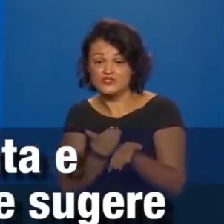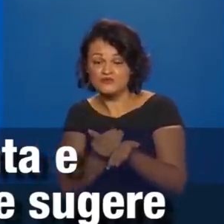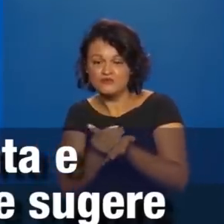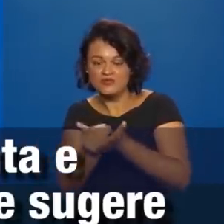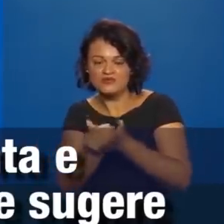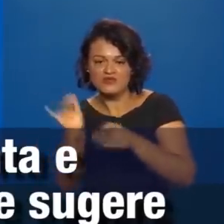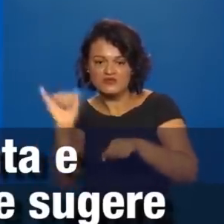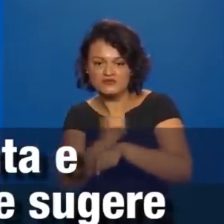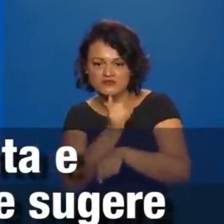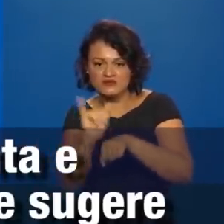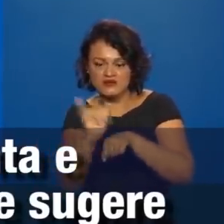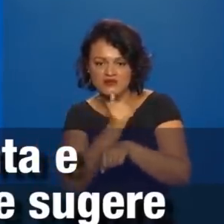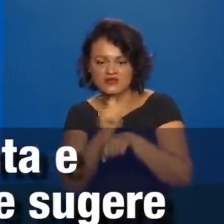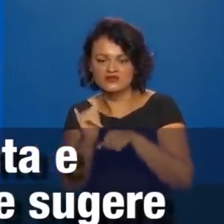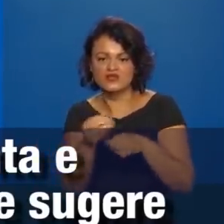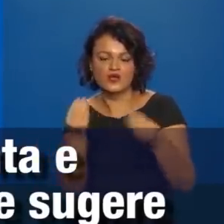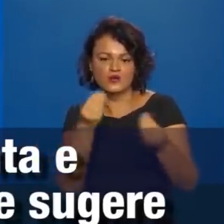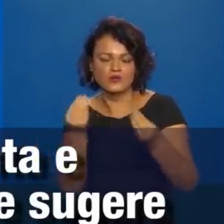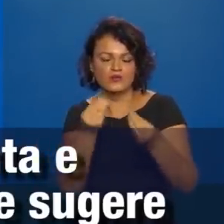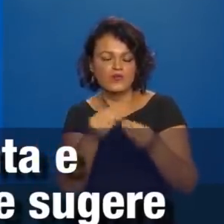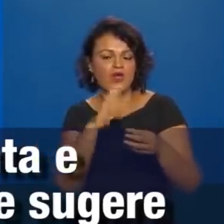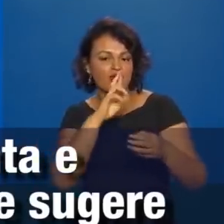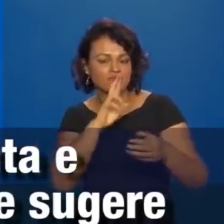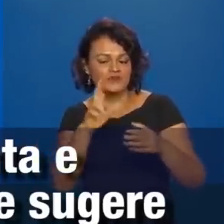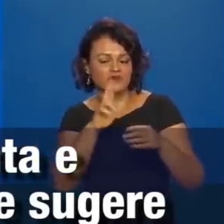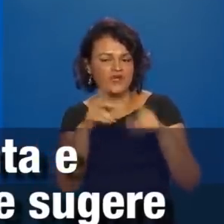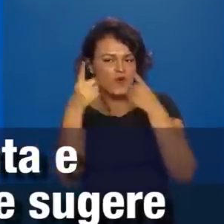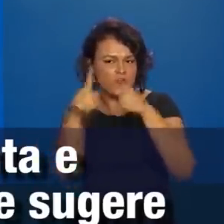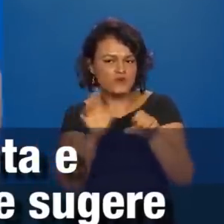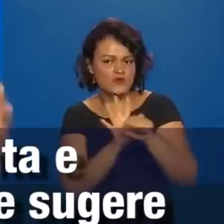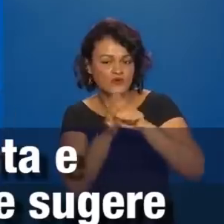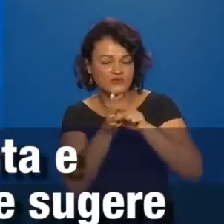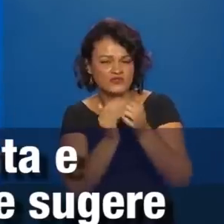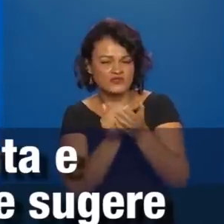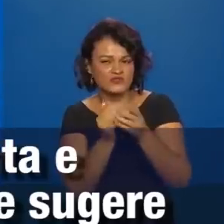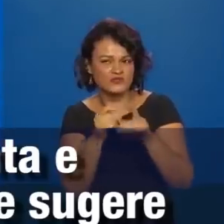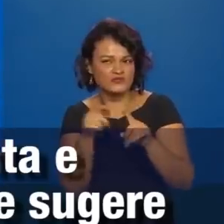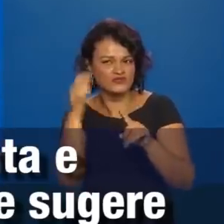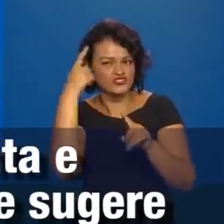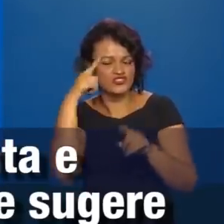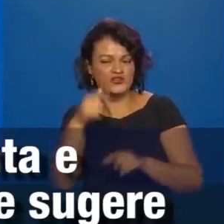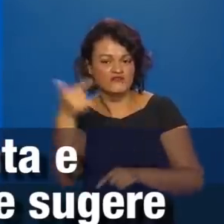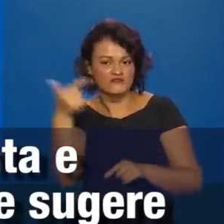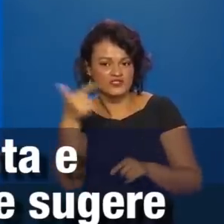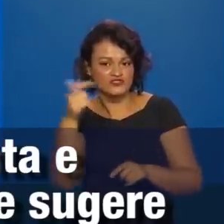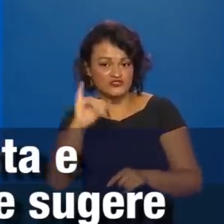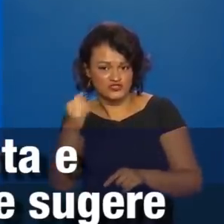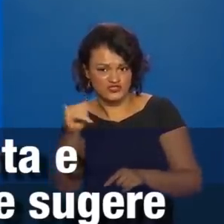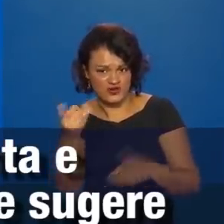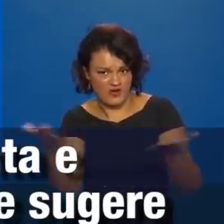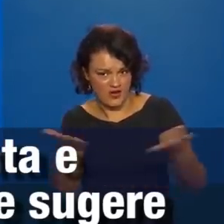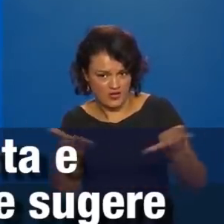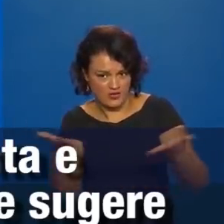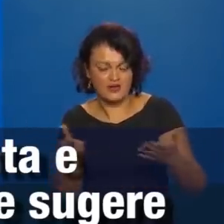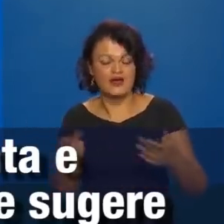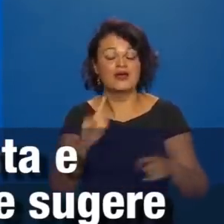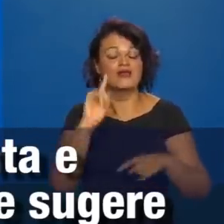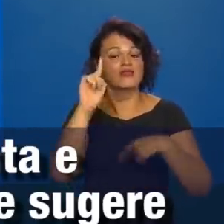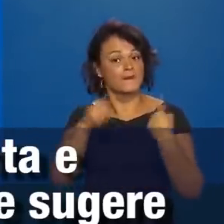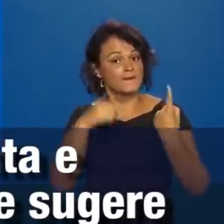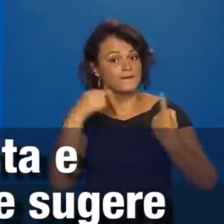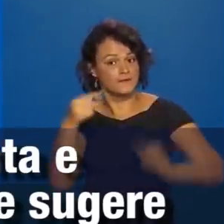nossa estratégia de resposta ao Covid no dia 22 de janeiro de 2020,